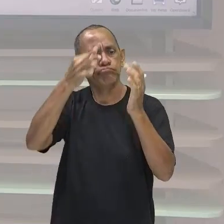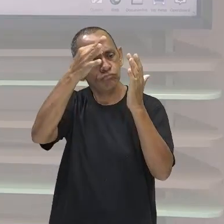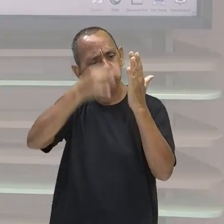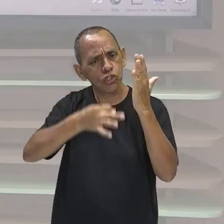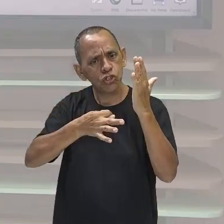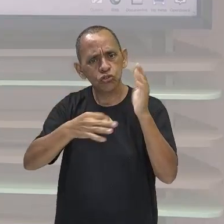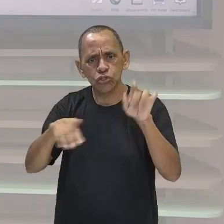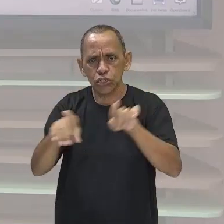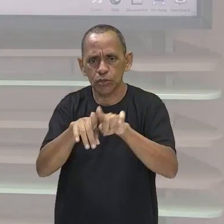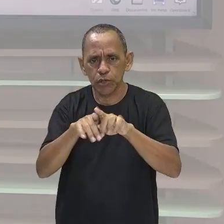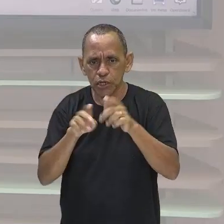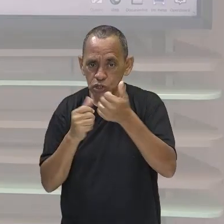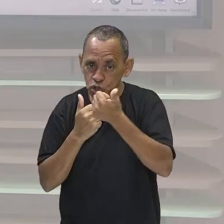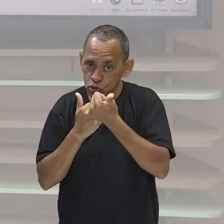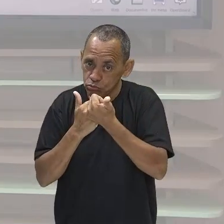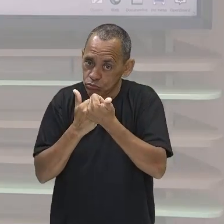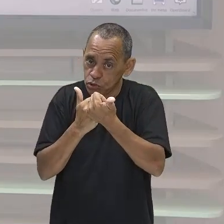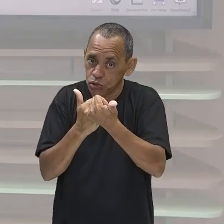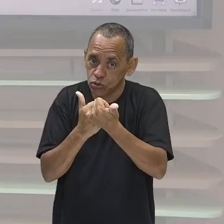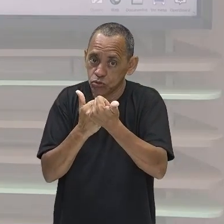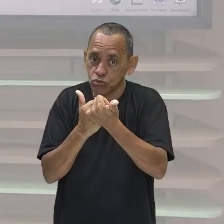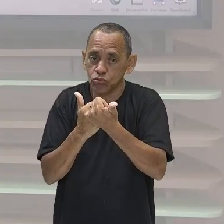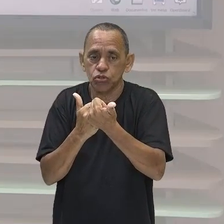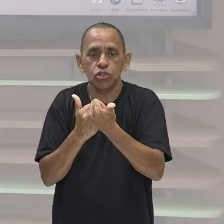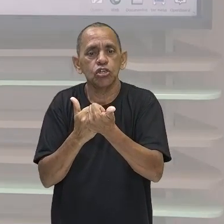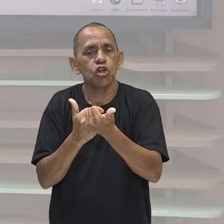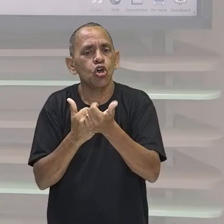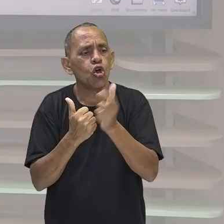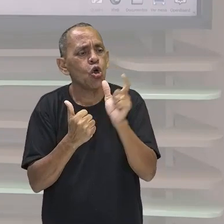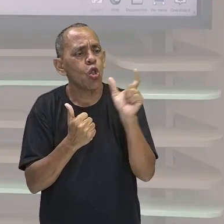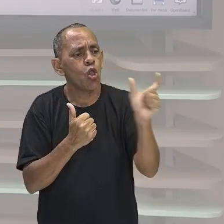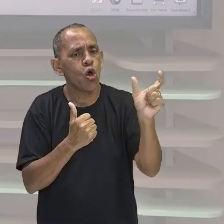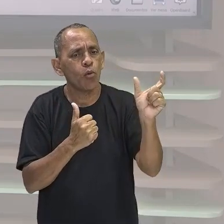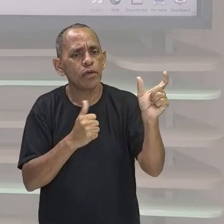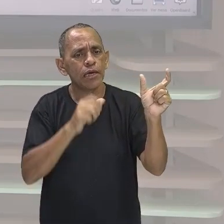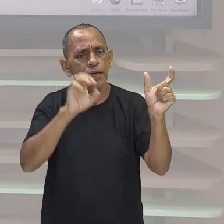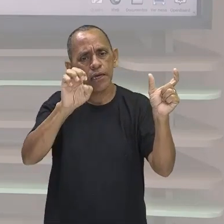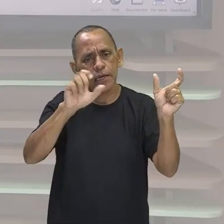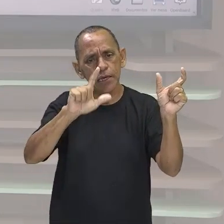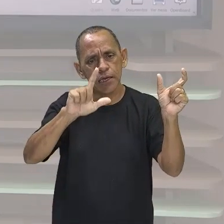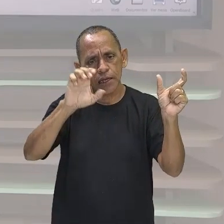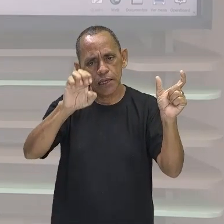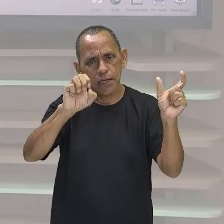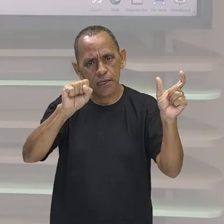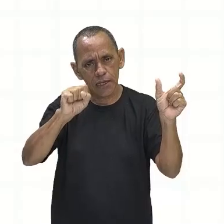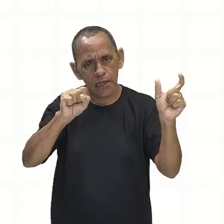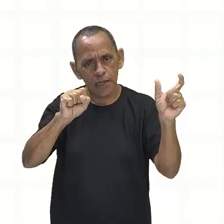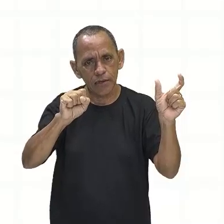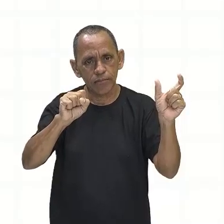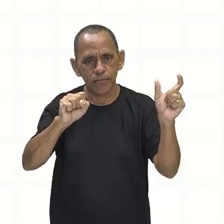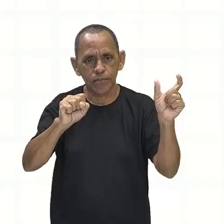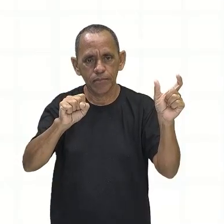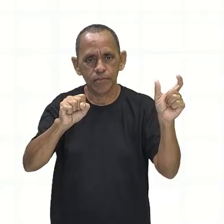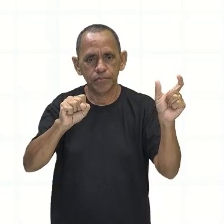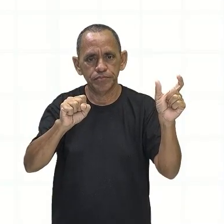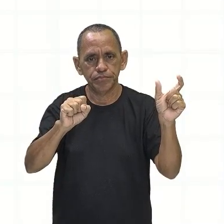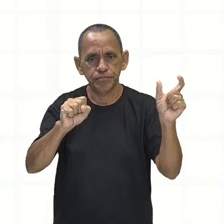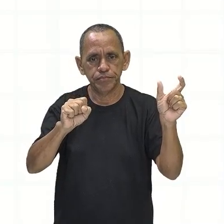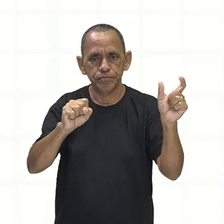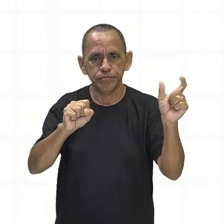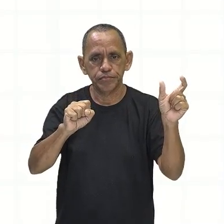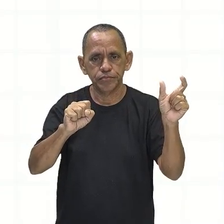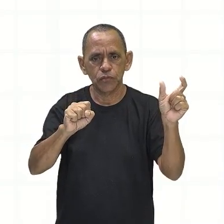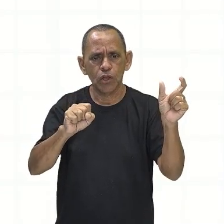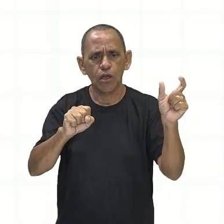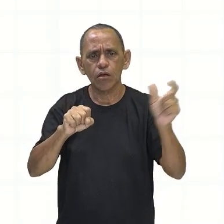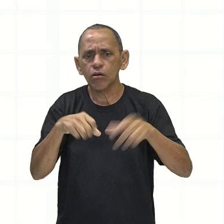para substituir um nome. Vamos ver qual é o nome que eles está substituindo? Vamos lá, olha só, observe aí. Então, temos